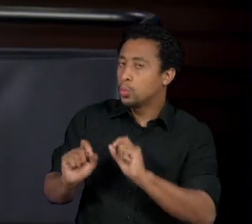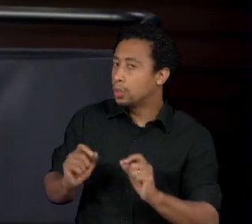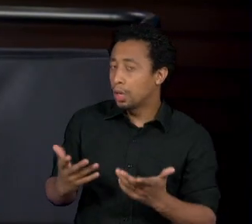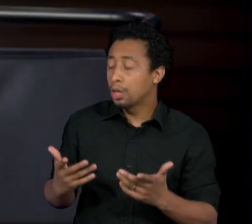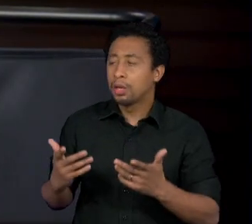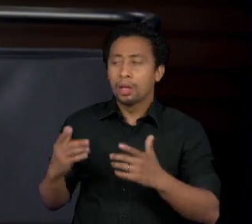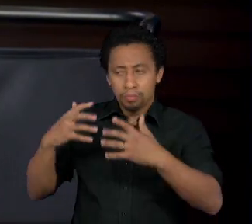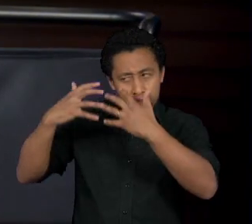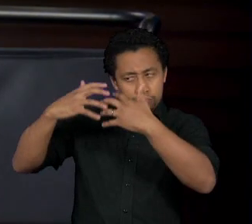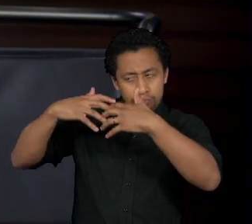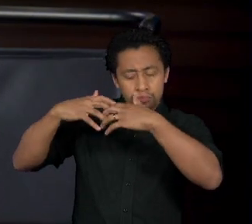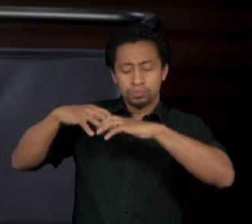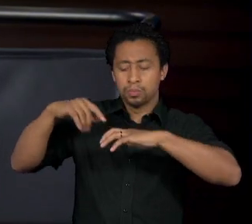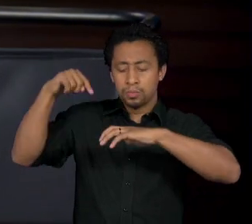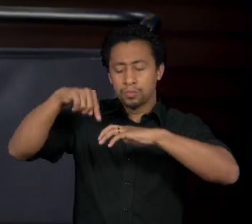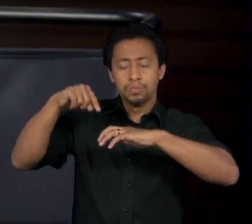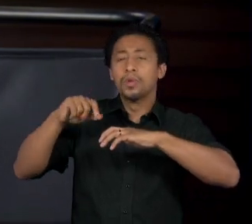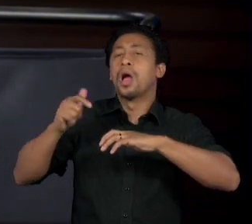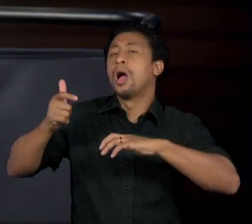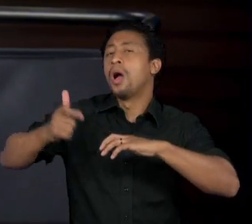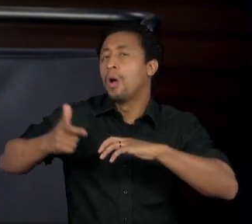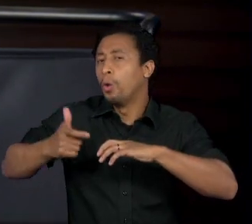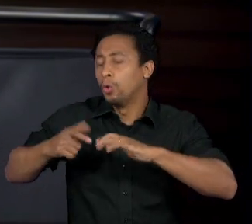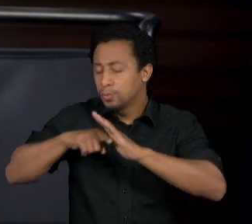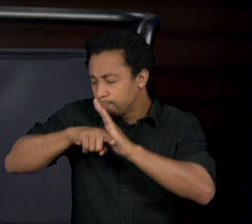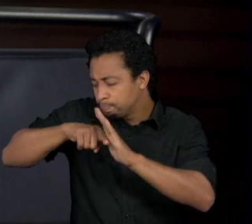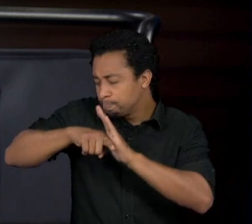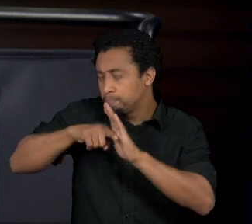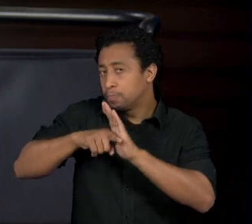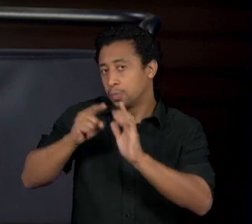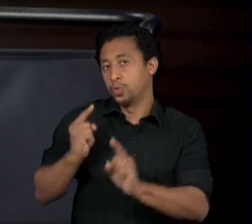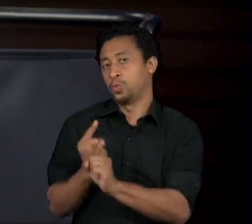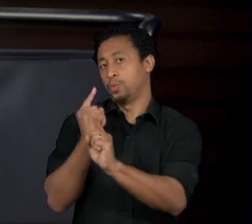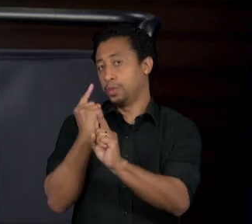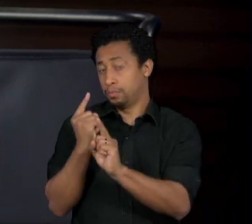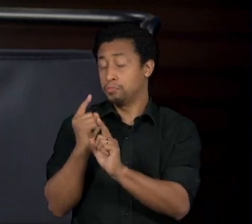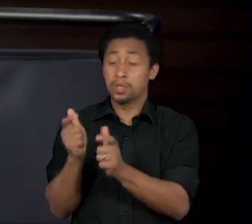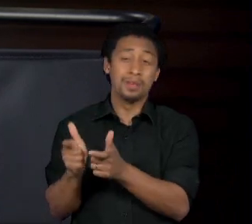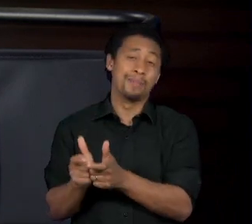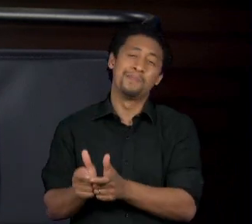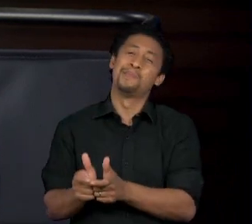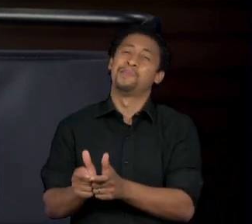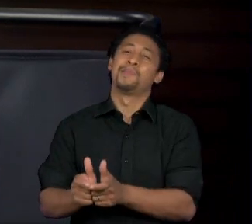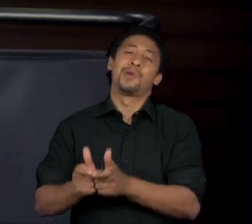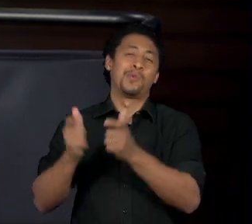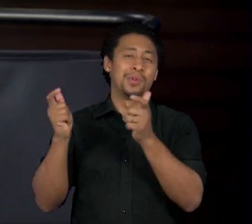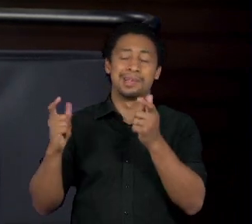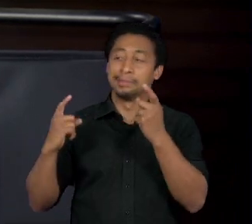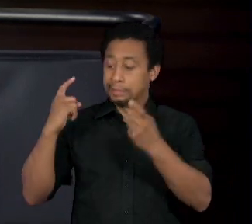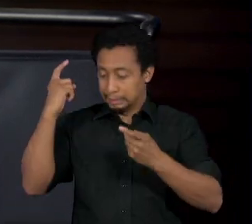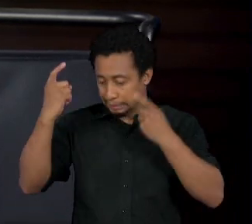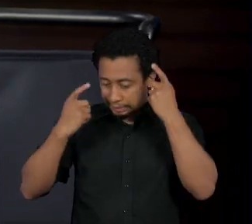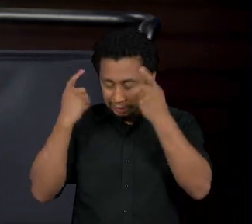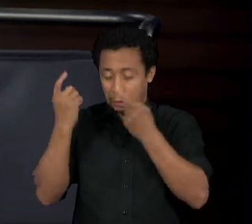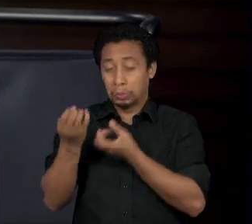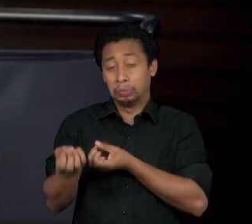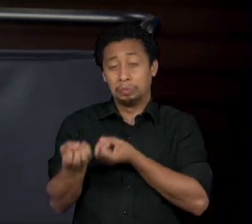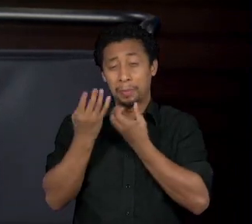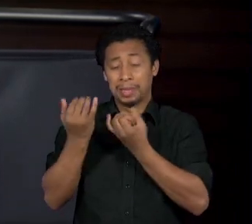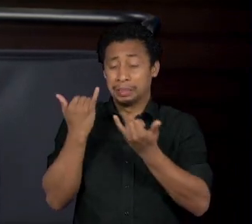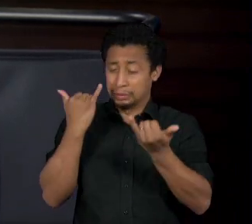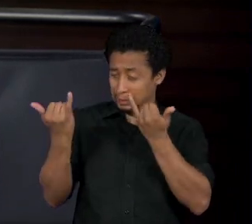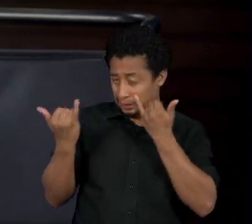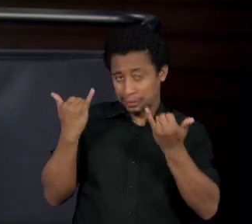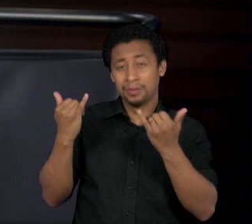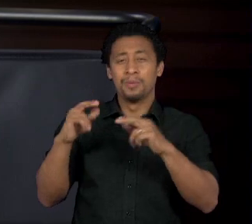aonde está localizada essa dificuldade que a avaliação permite. Mas muitos casos vêm por conta desse monte de informação que a mídia